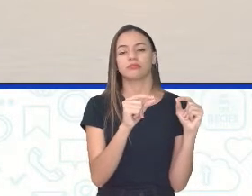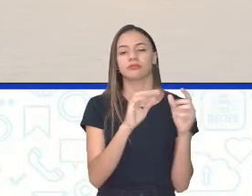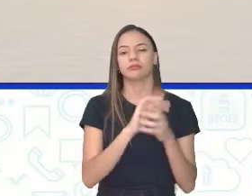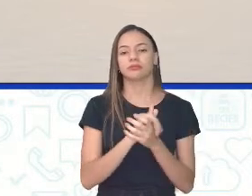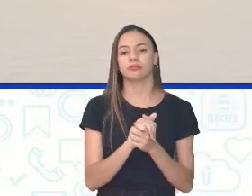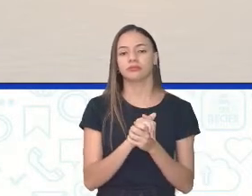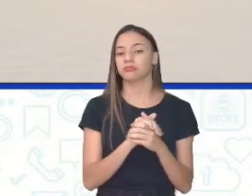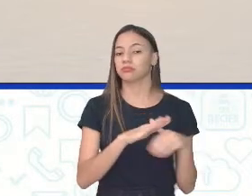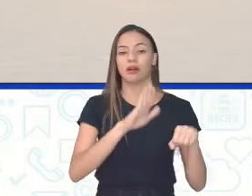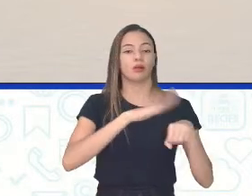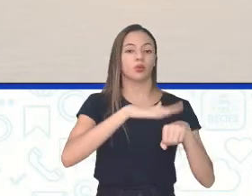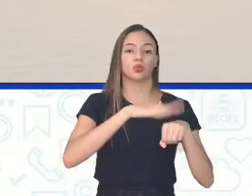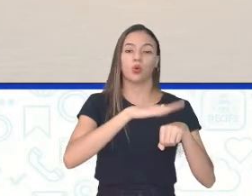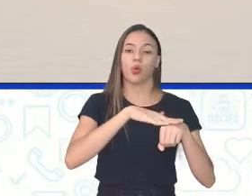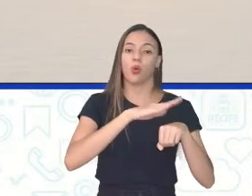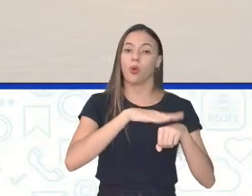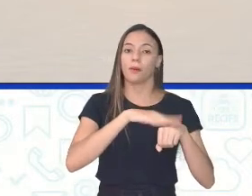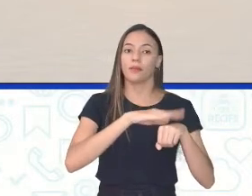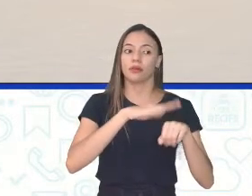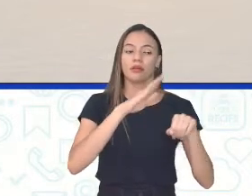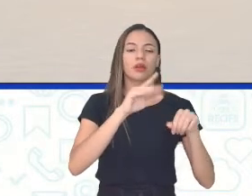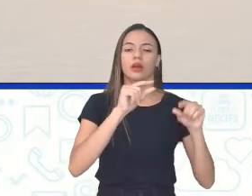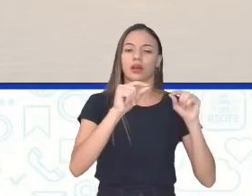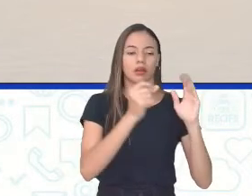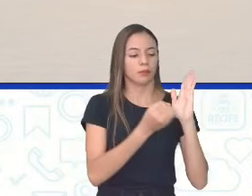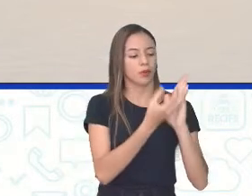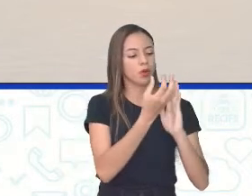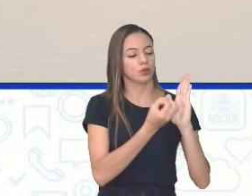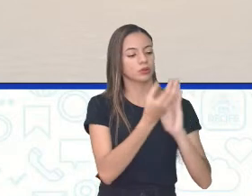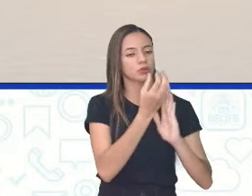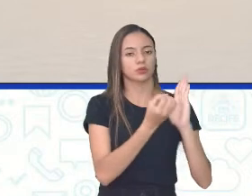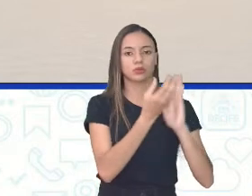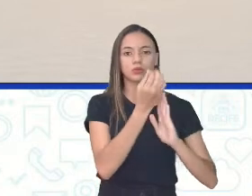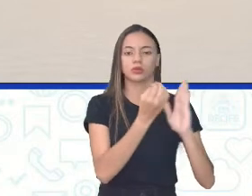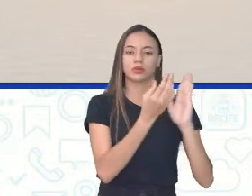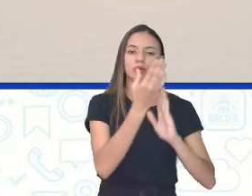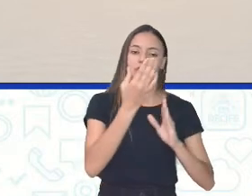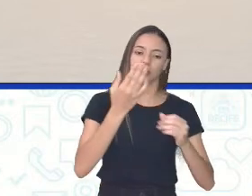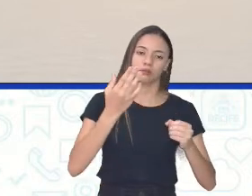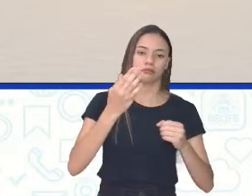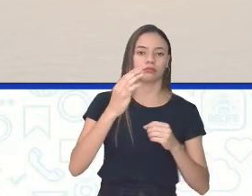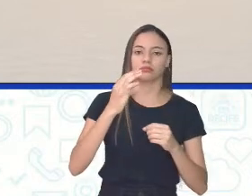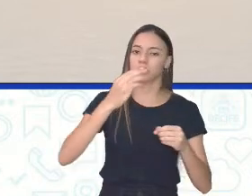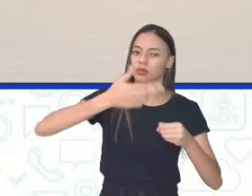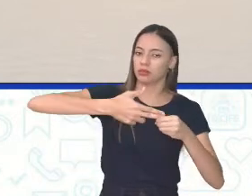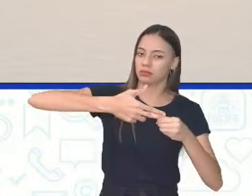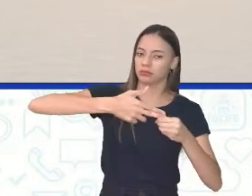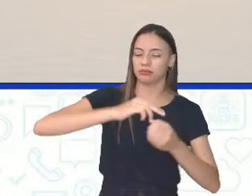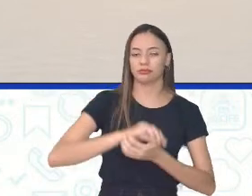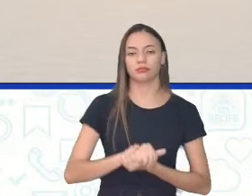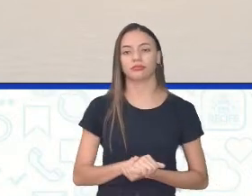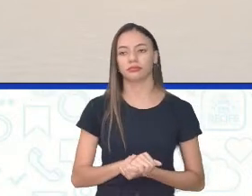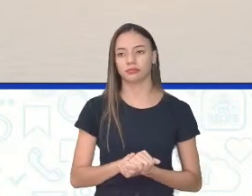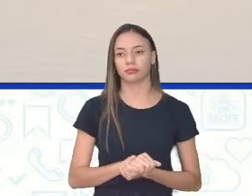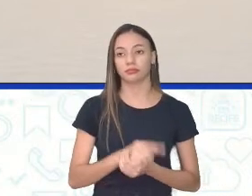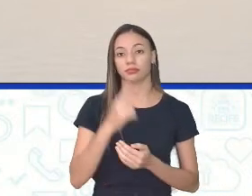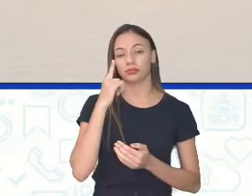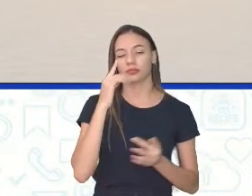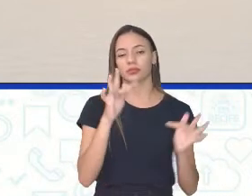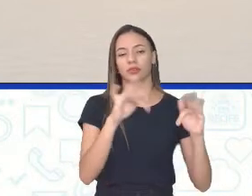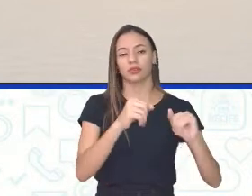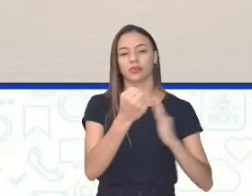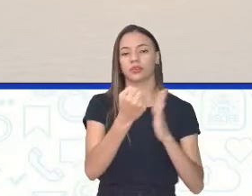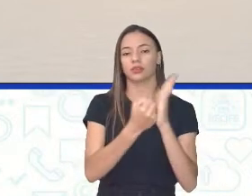a autonomia na questão da produção, né, dos combustíveis. Veja, então, no final da década